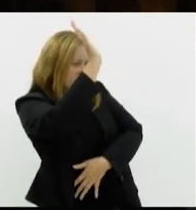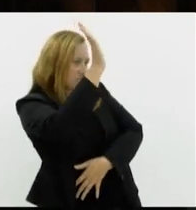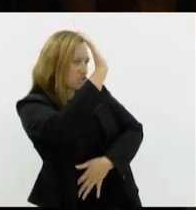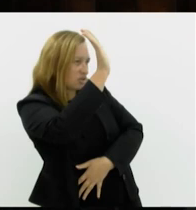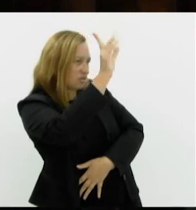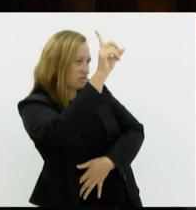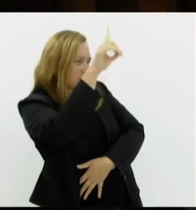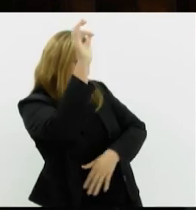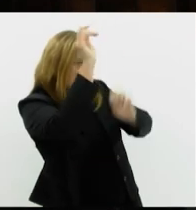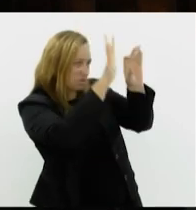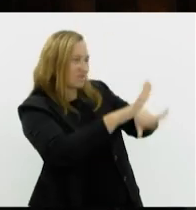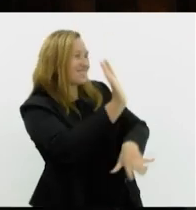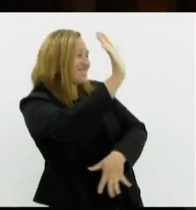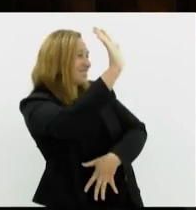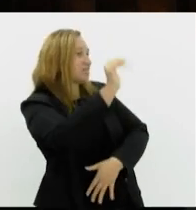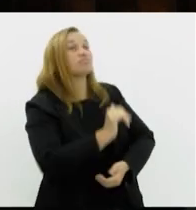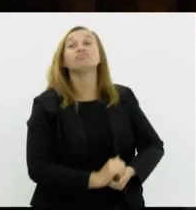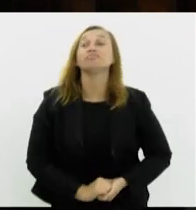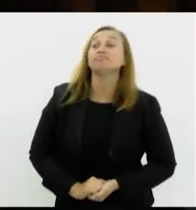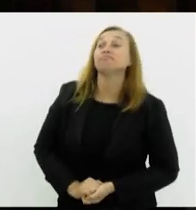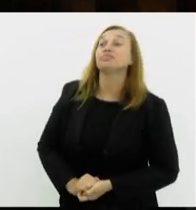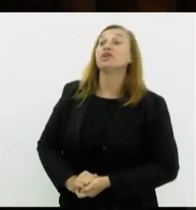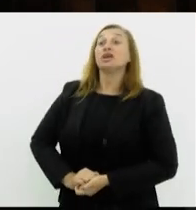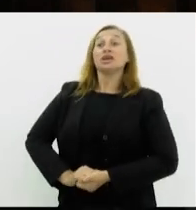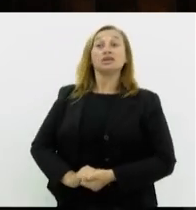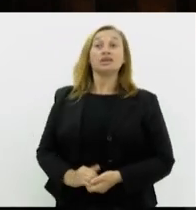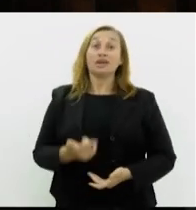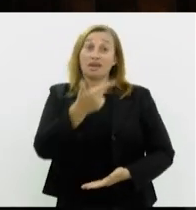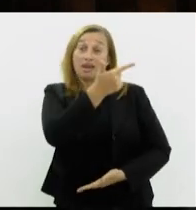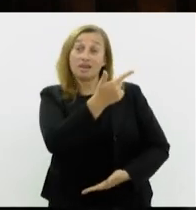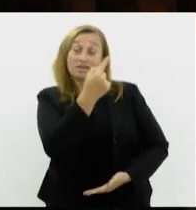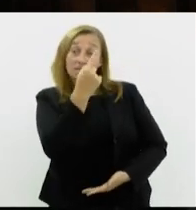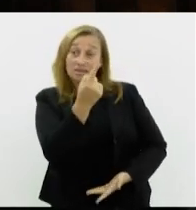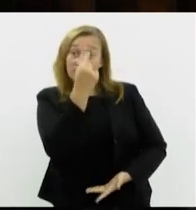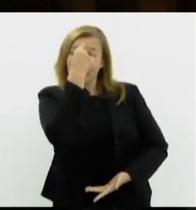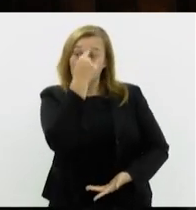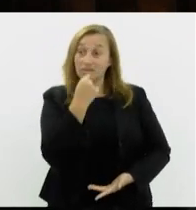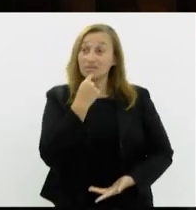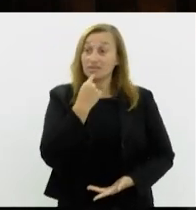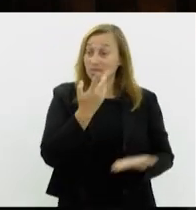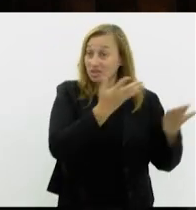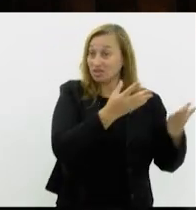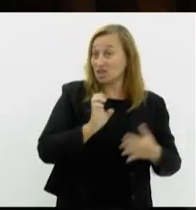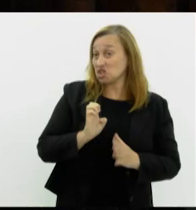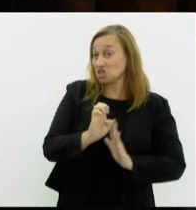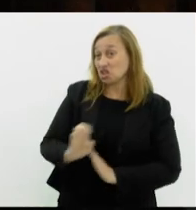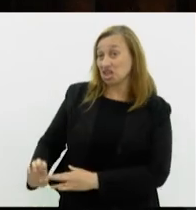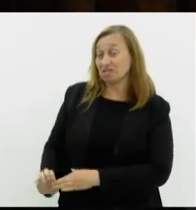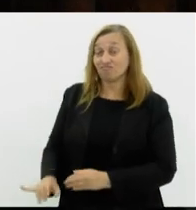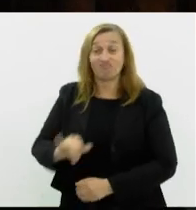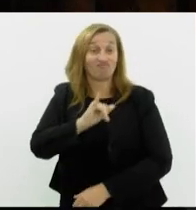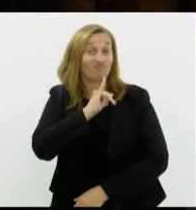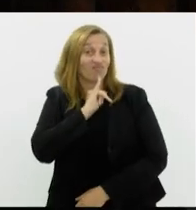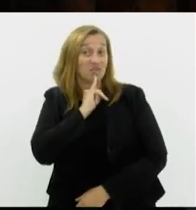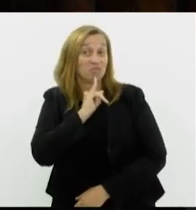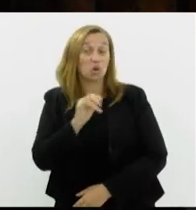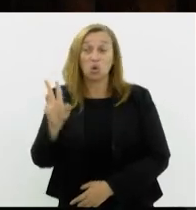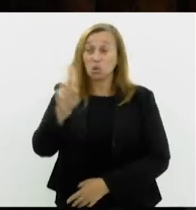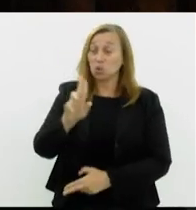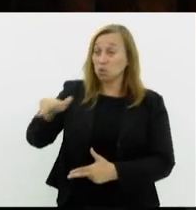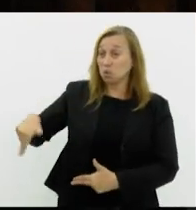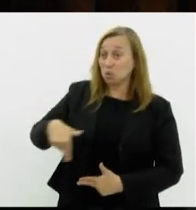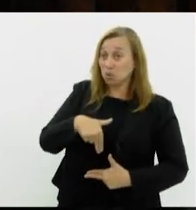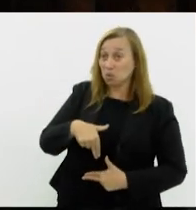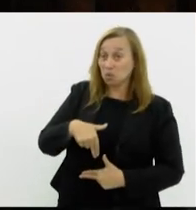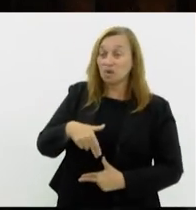Adeus. Bem, essa é a cara da esquerda brasileira, infelizmente. Utilizaram essa tribuna